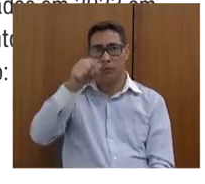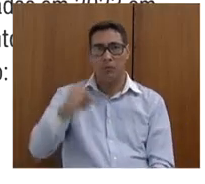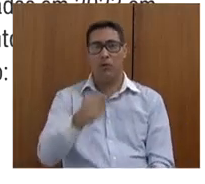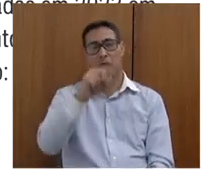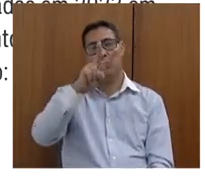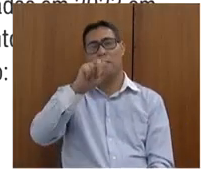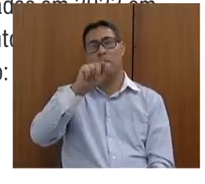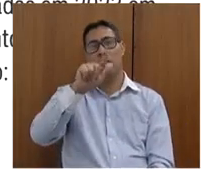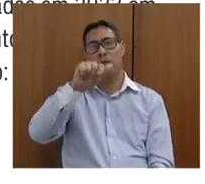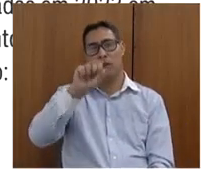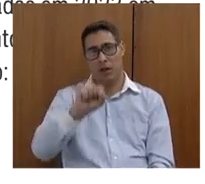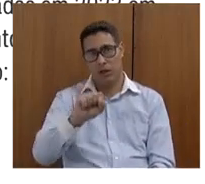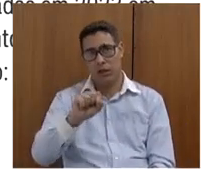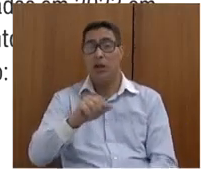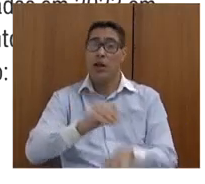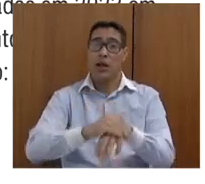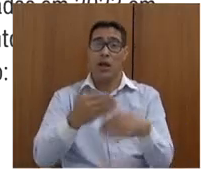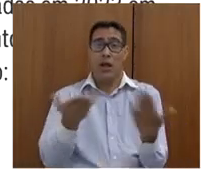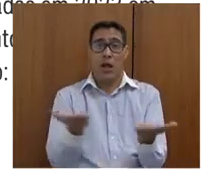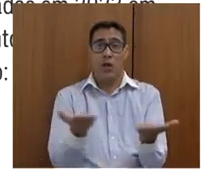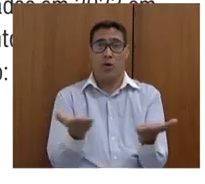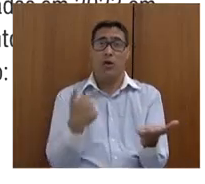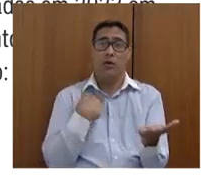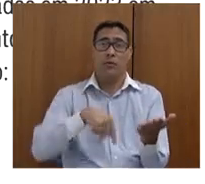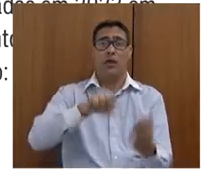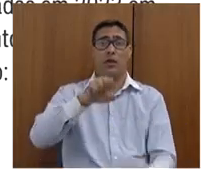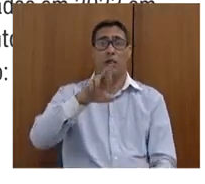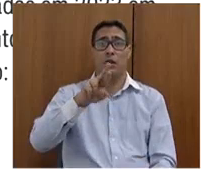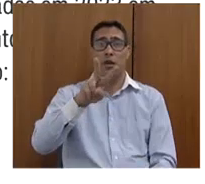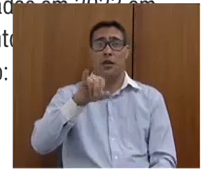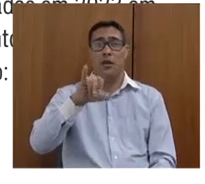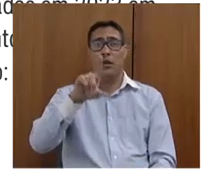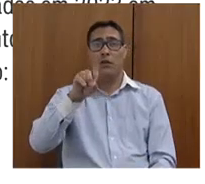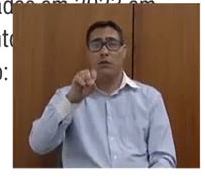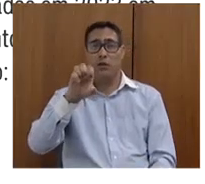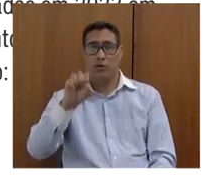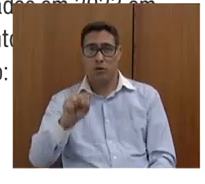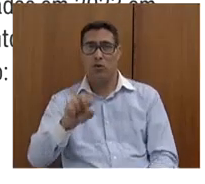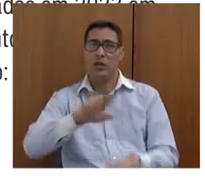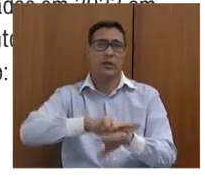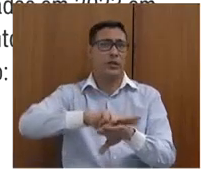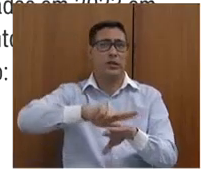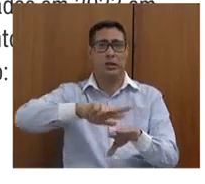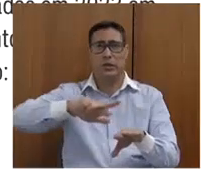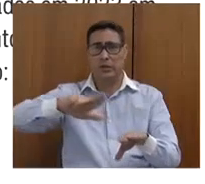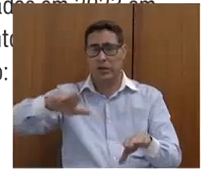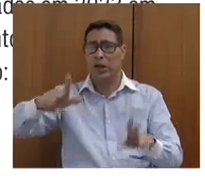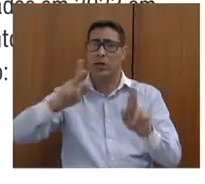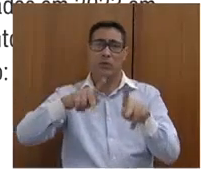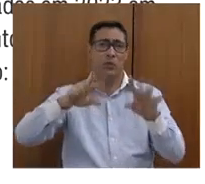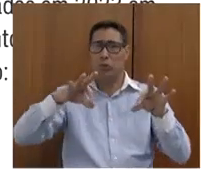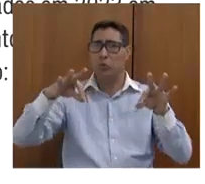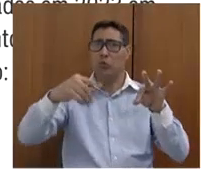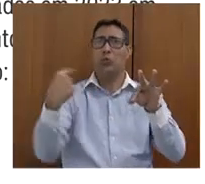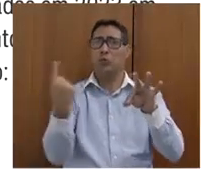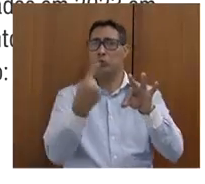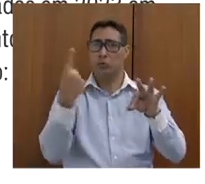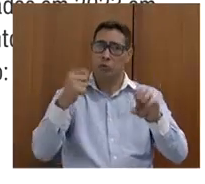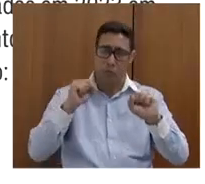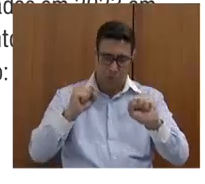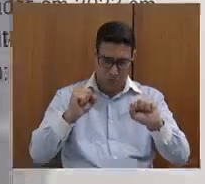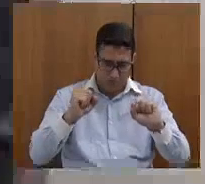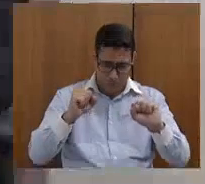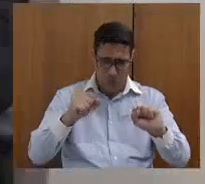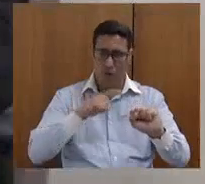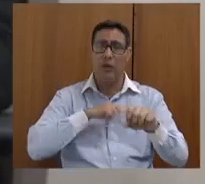e agora para servidores convocados permitindo que a SBS a TBS professores convocados possam fazer